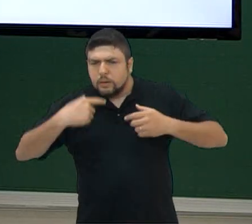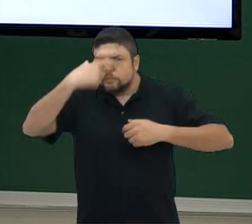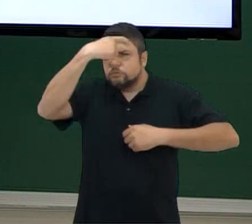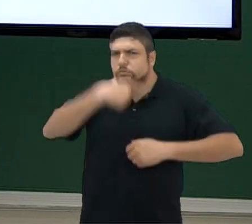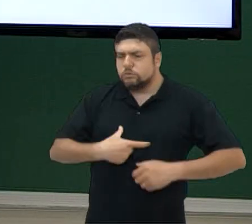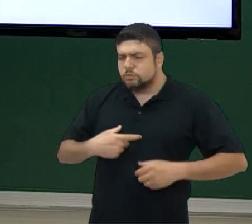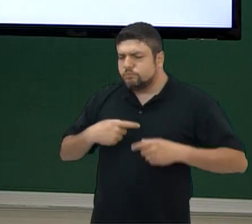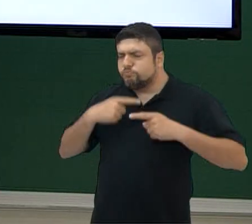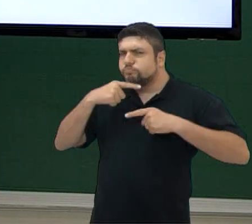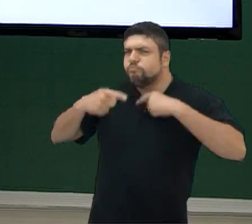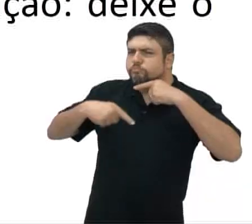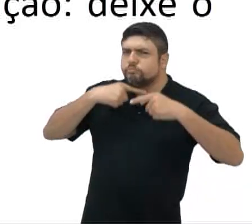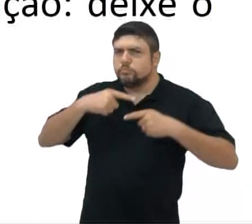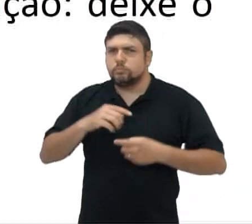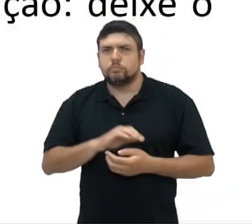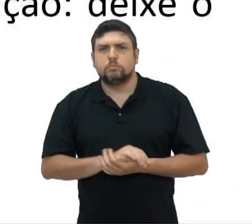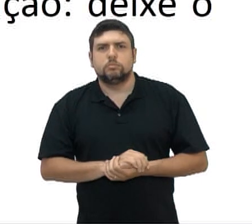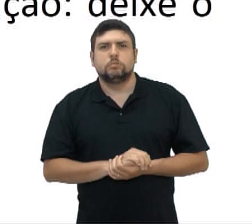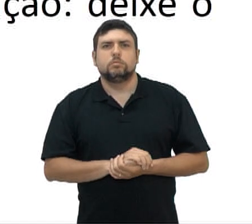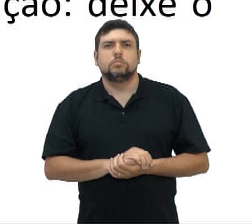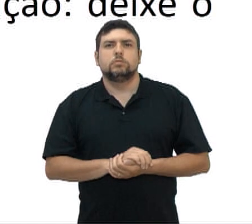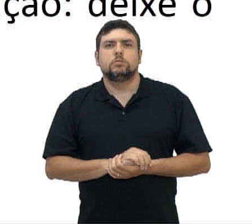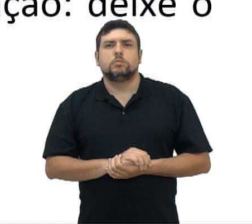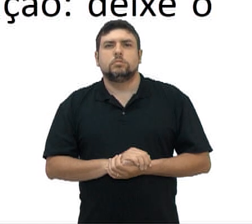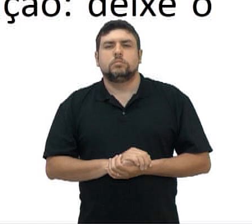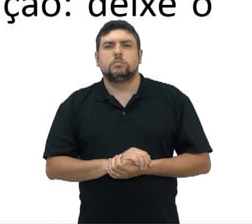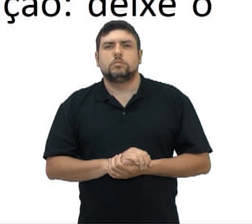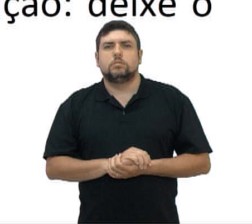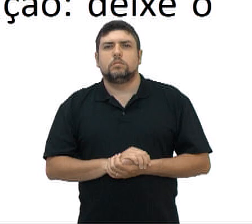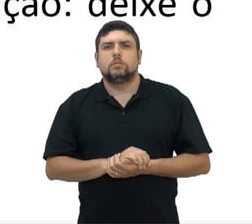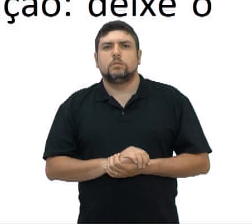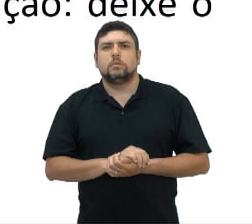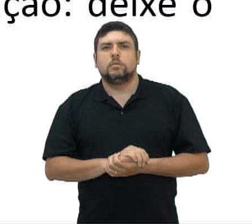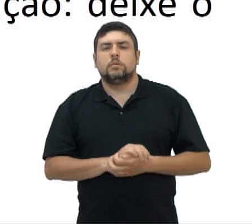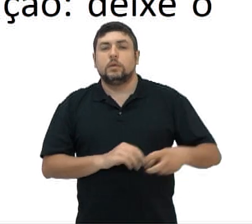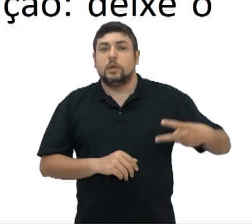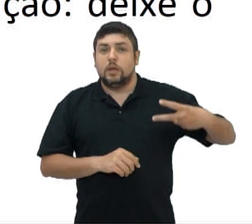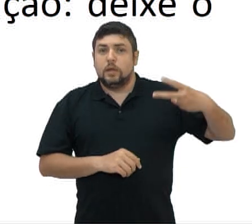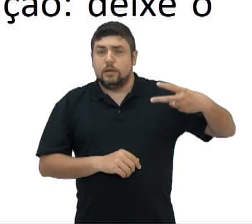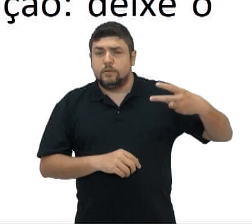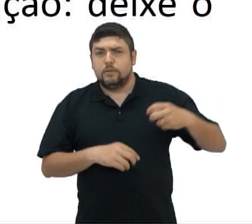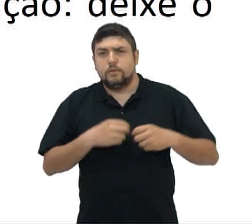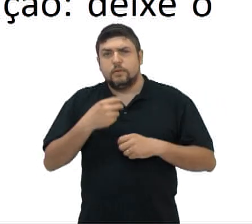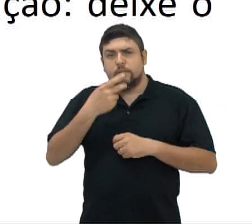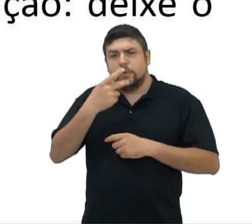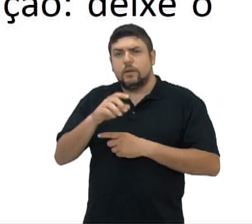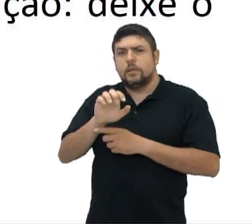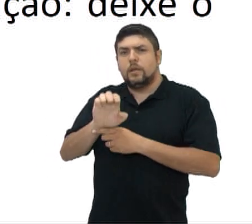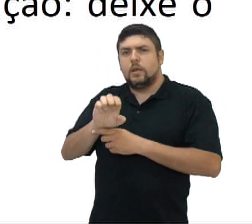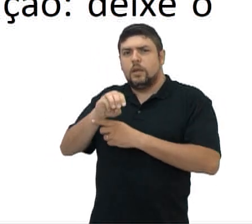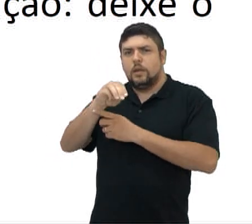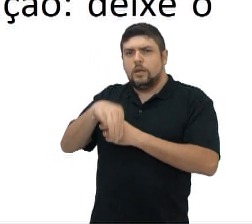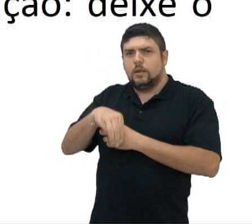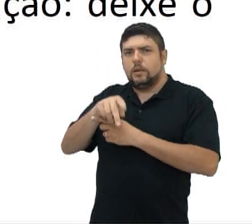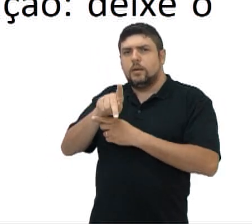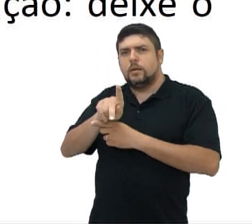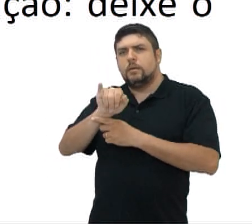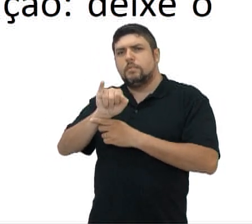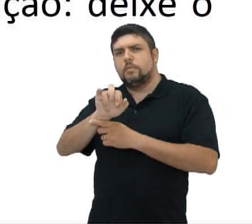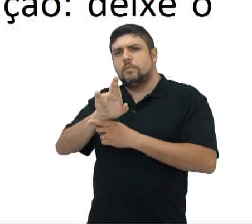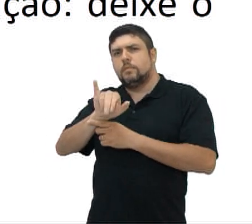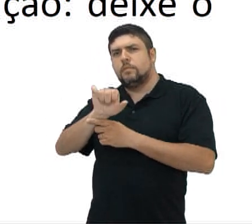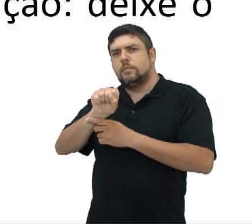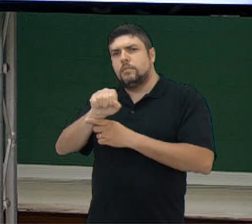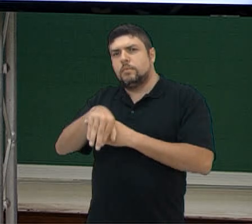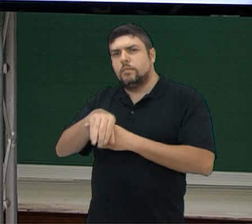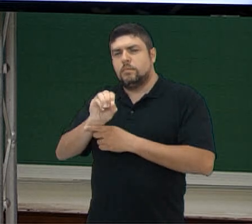existência. E a segunda vai falar aqui do empirismo, que eu não citei, mas o empirismo, a gente falou só